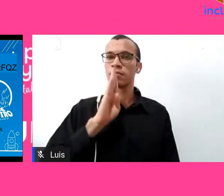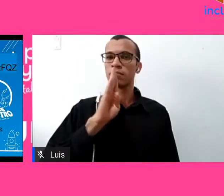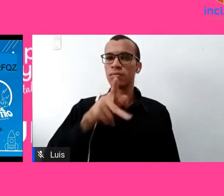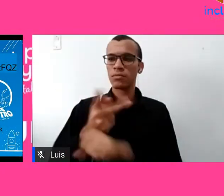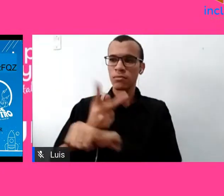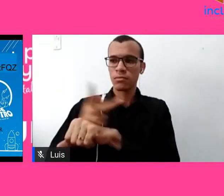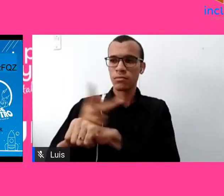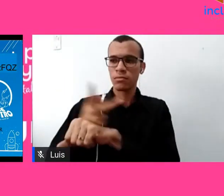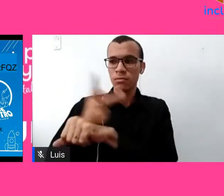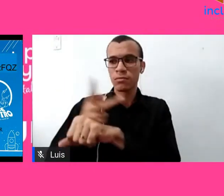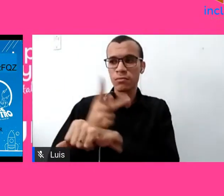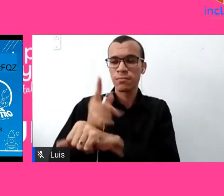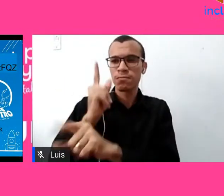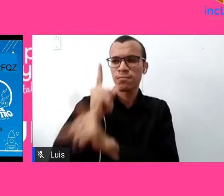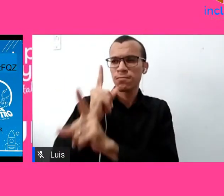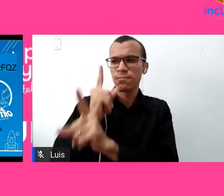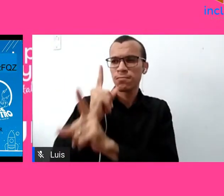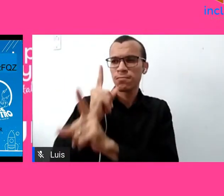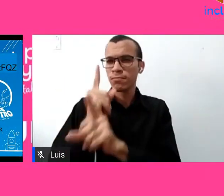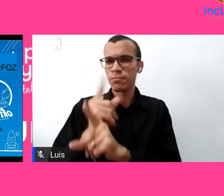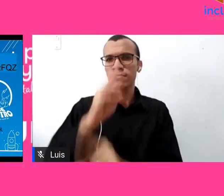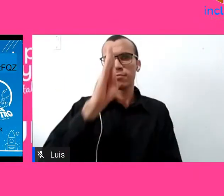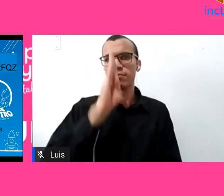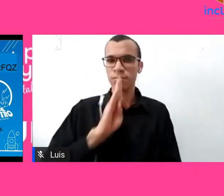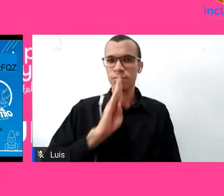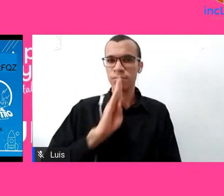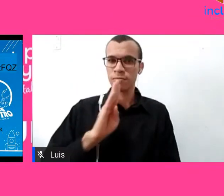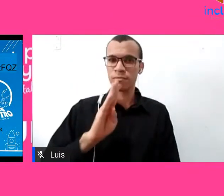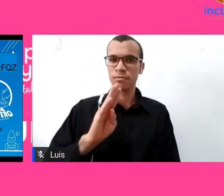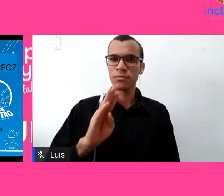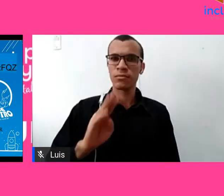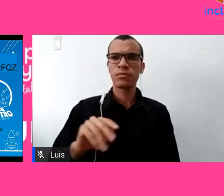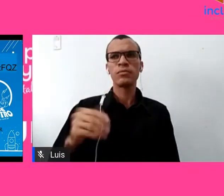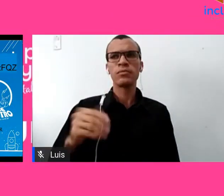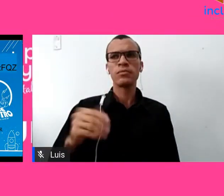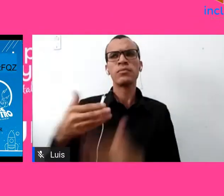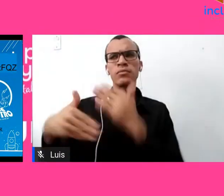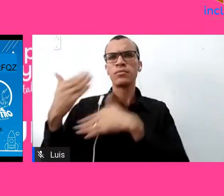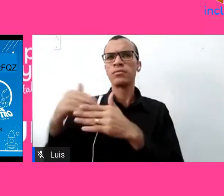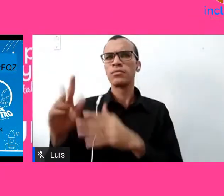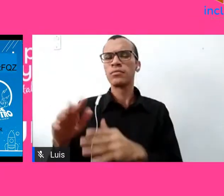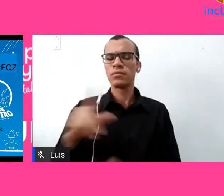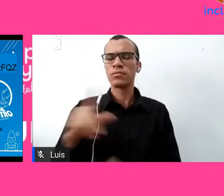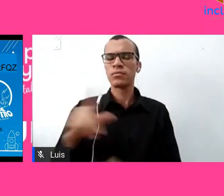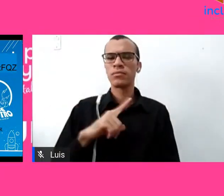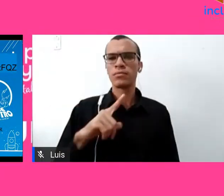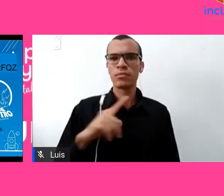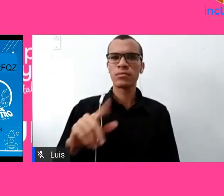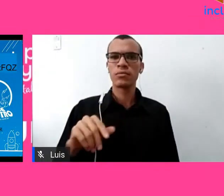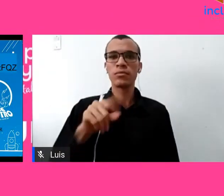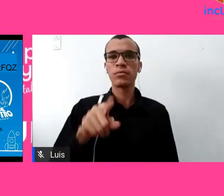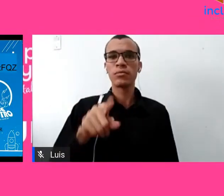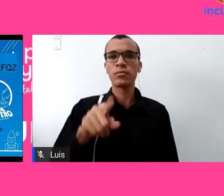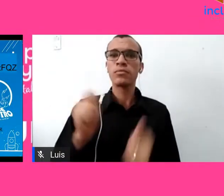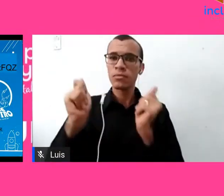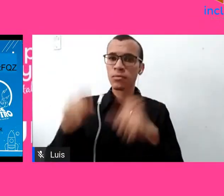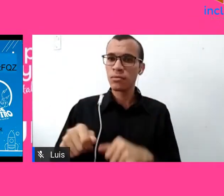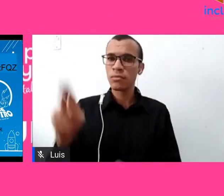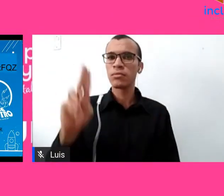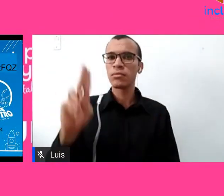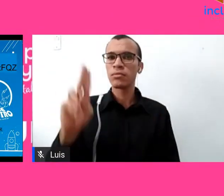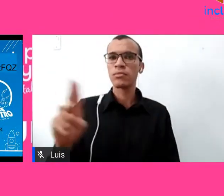consegue achar ele gratuito, versões mais antigas, e você usa esse programa para abrir